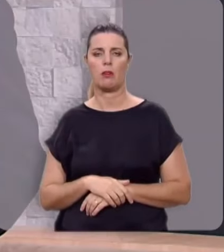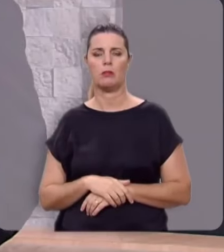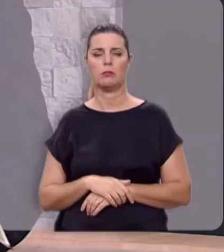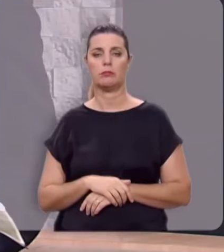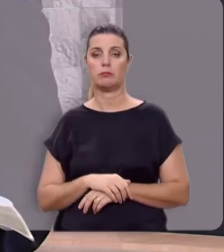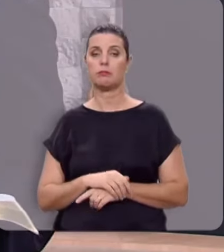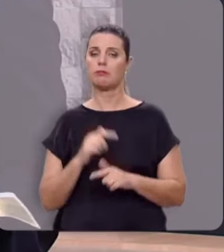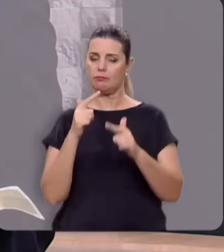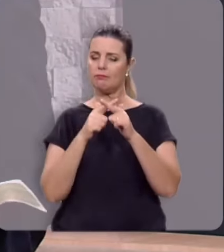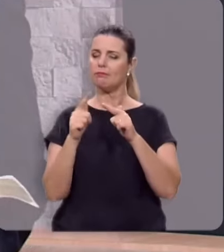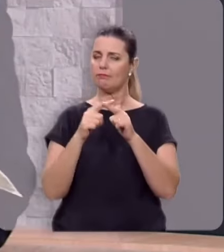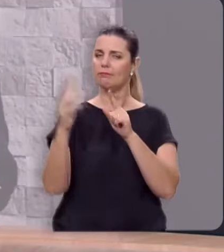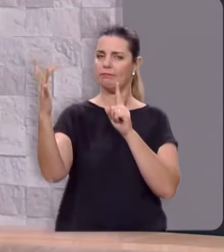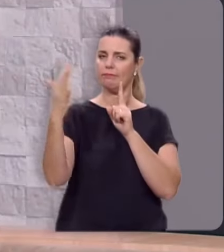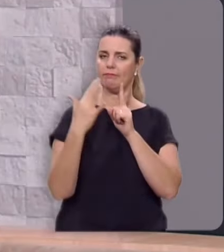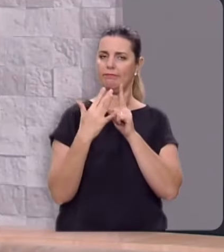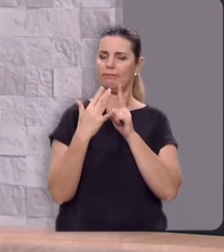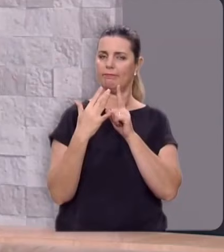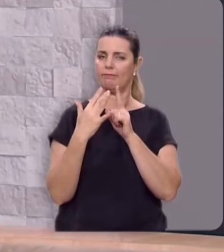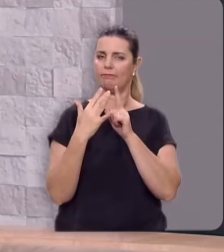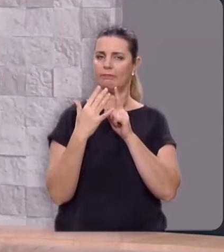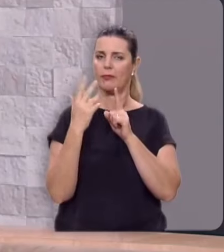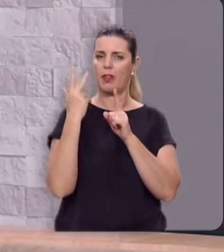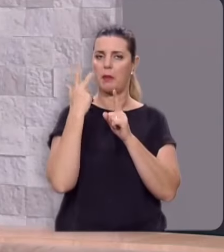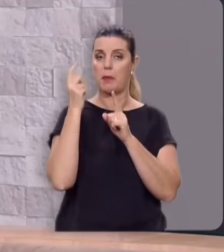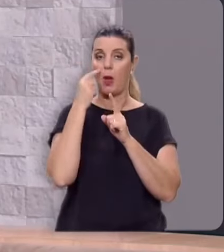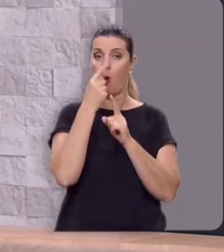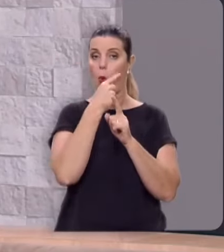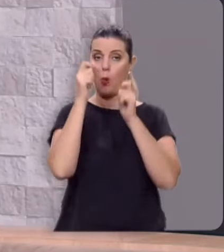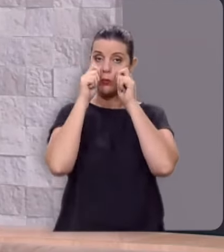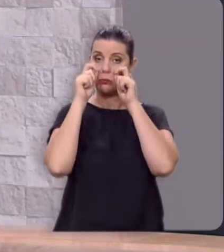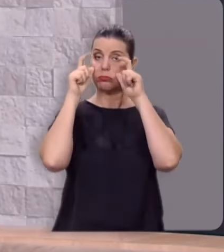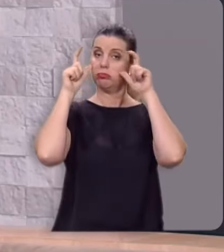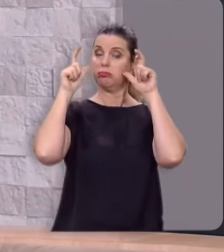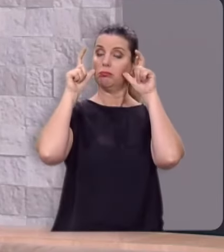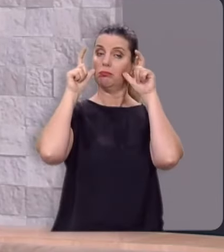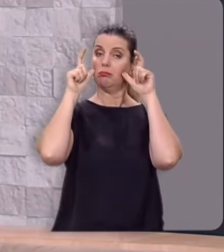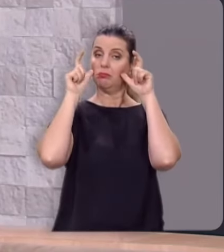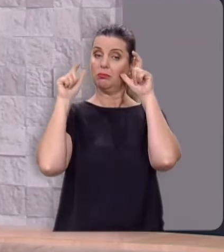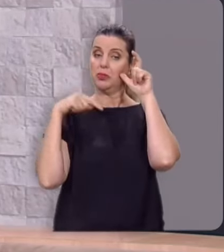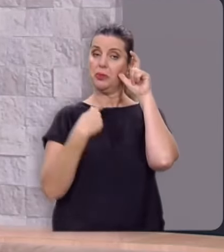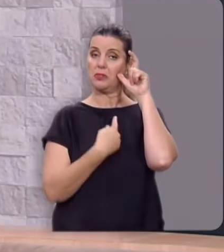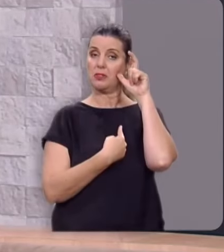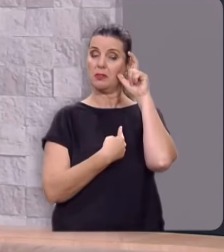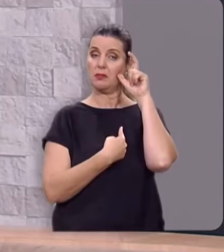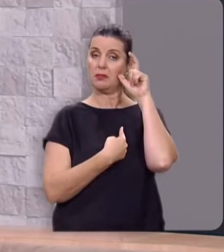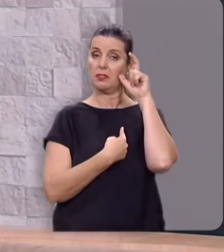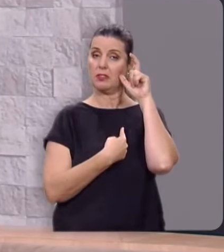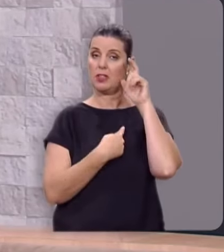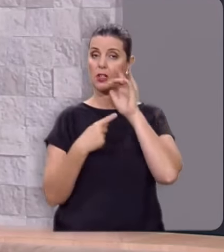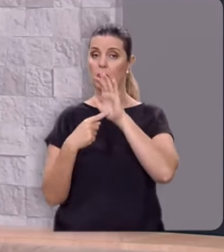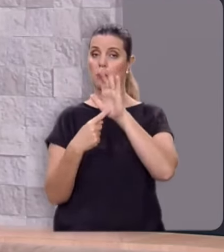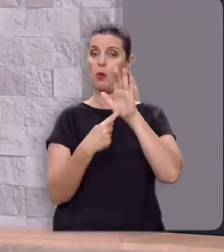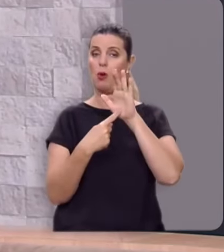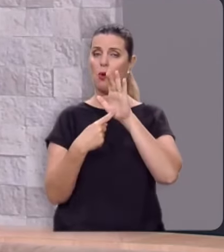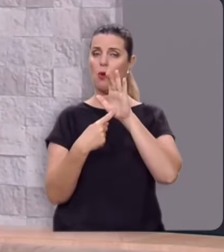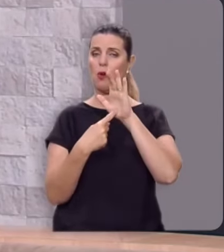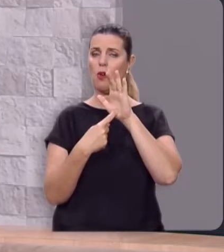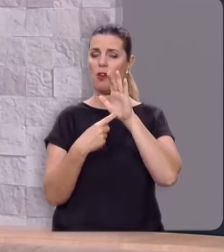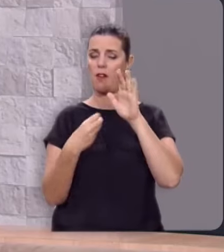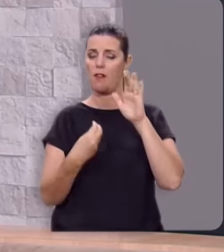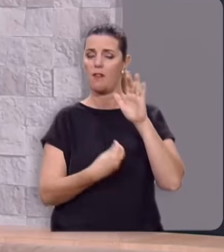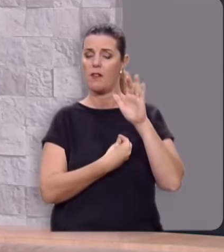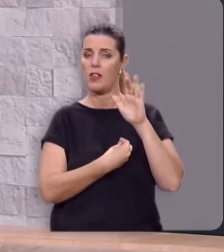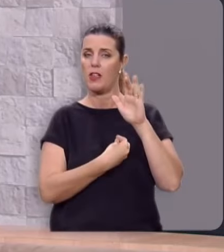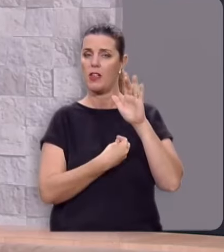As tempestades vêm para abrir os nossos olhos, para nos enxergar, para nos fazer ver que